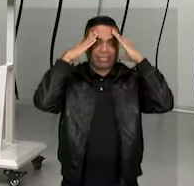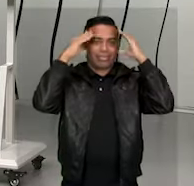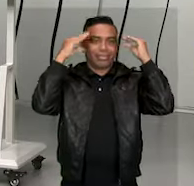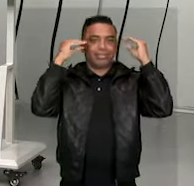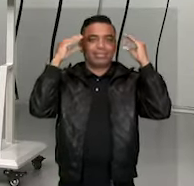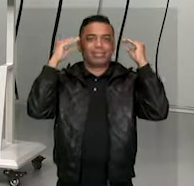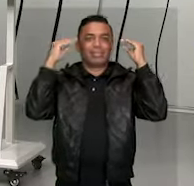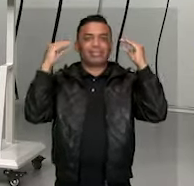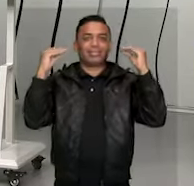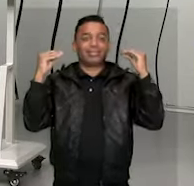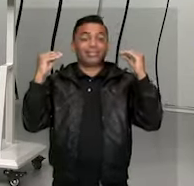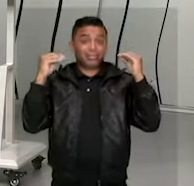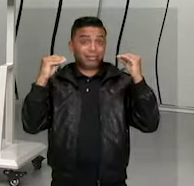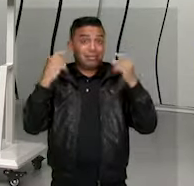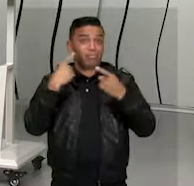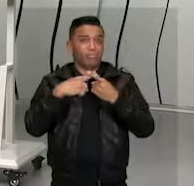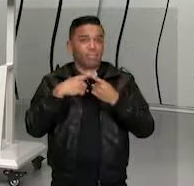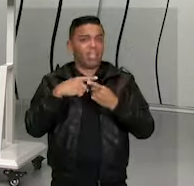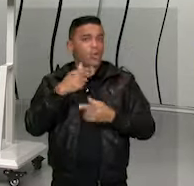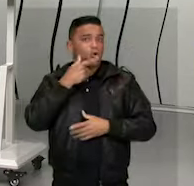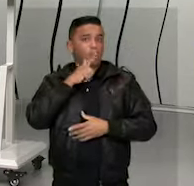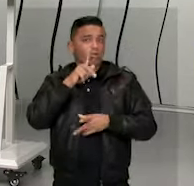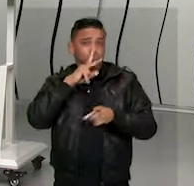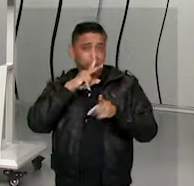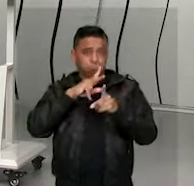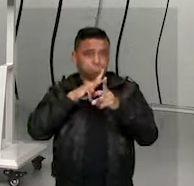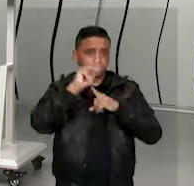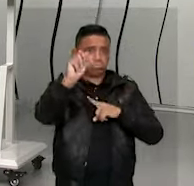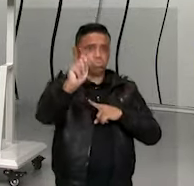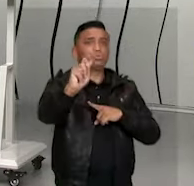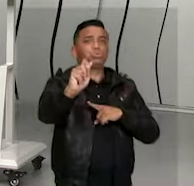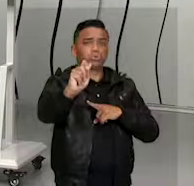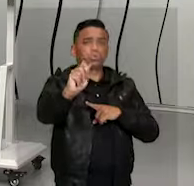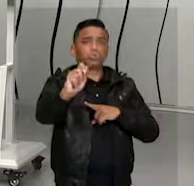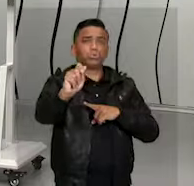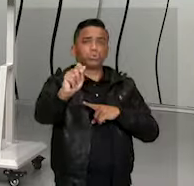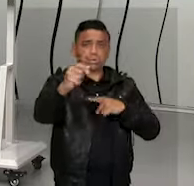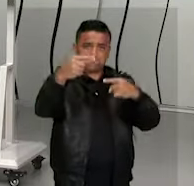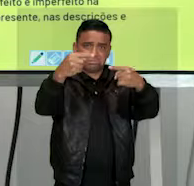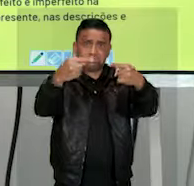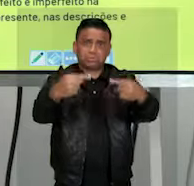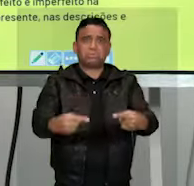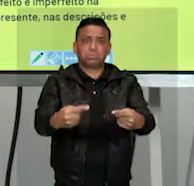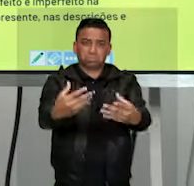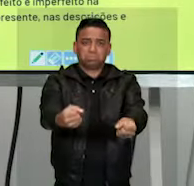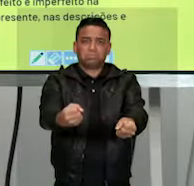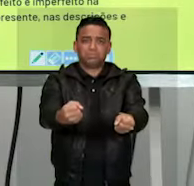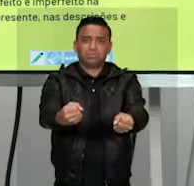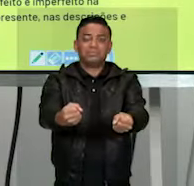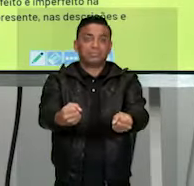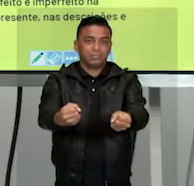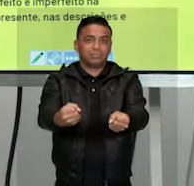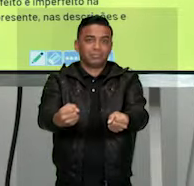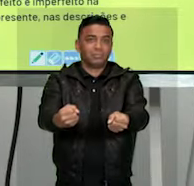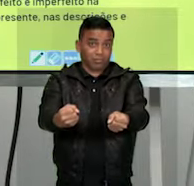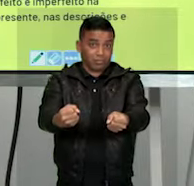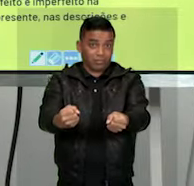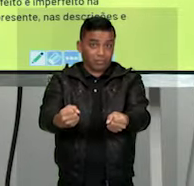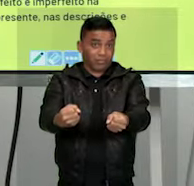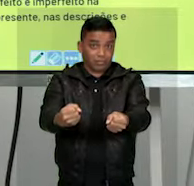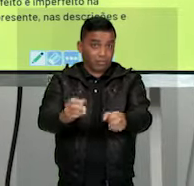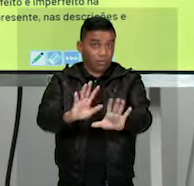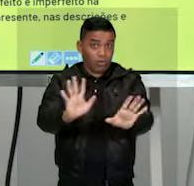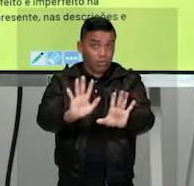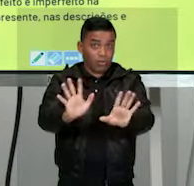como ele conseguiu acatar o desafio que foi posto, não foi a forca,